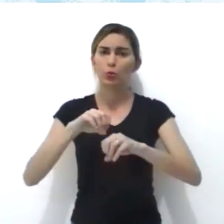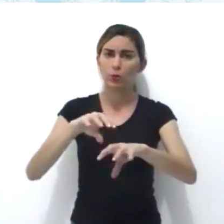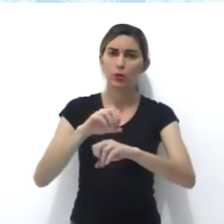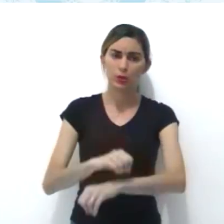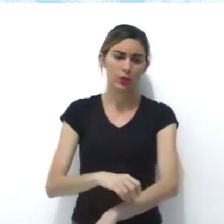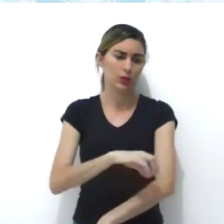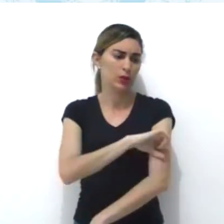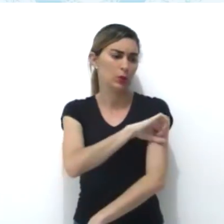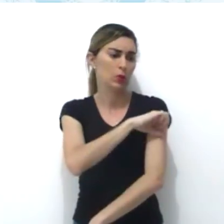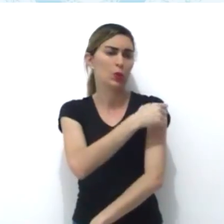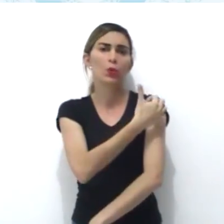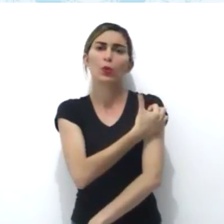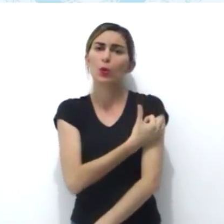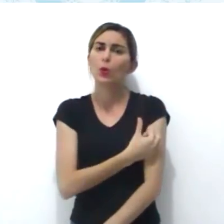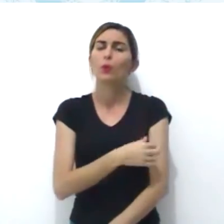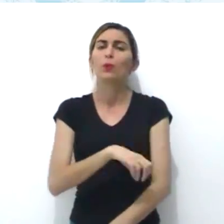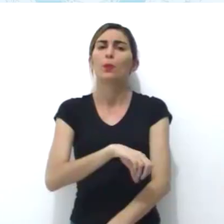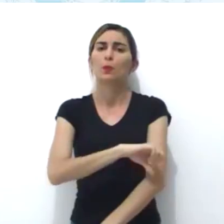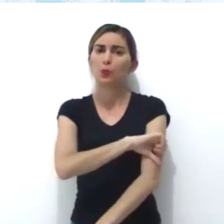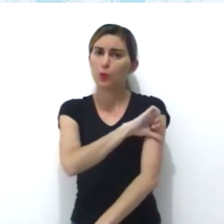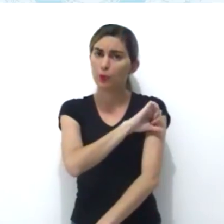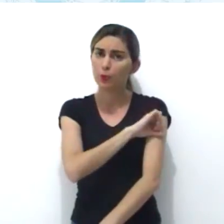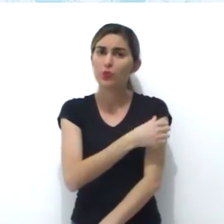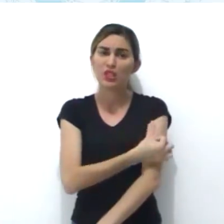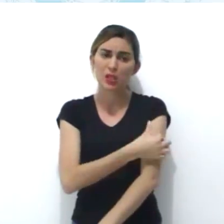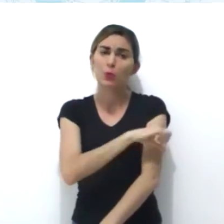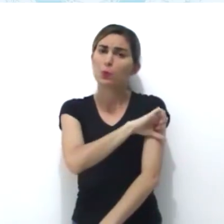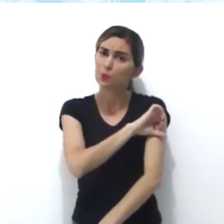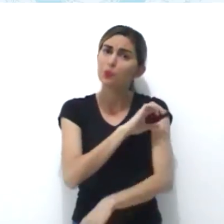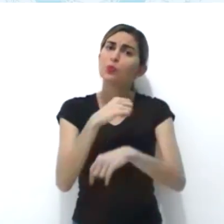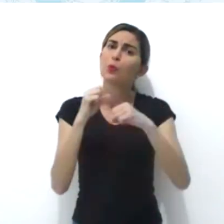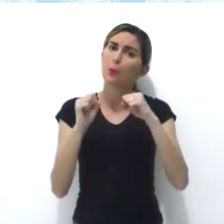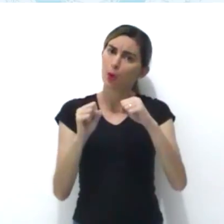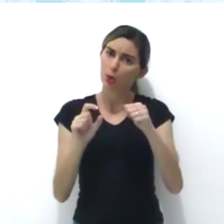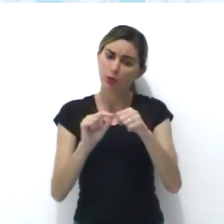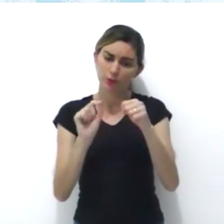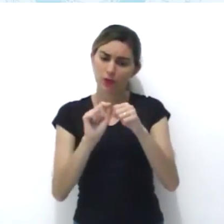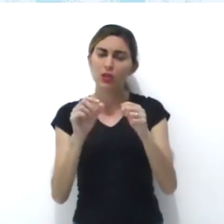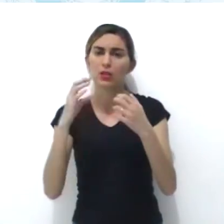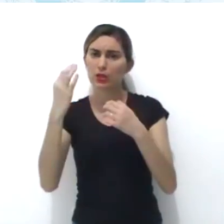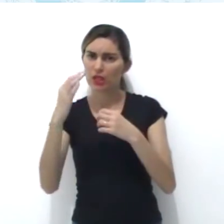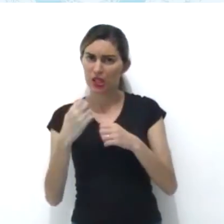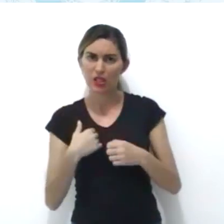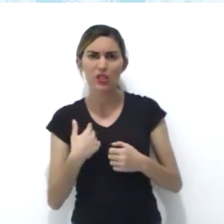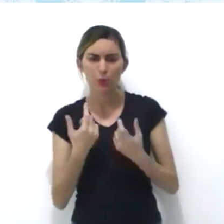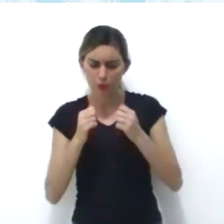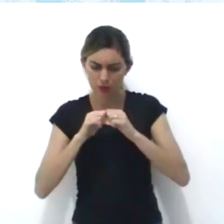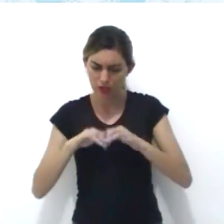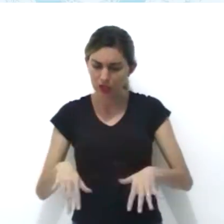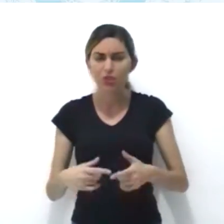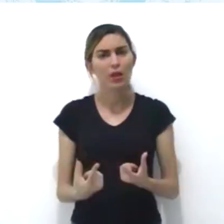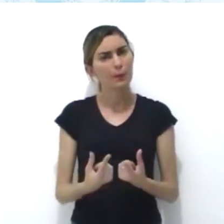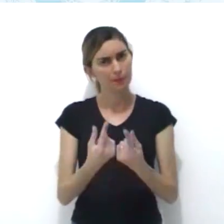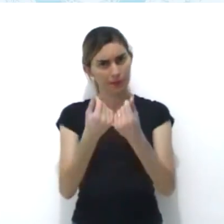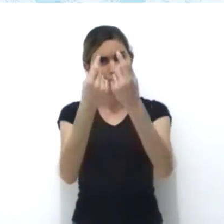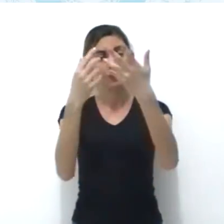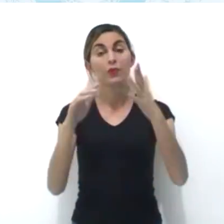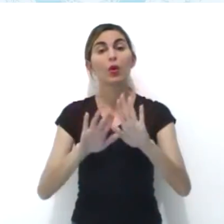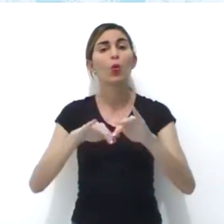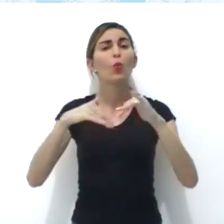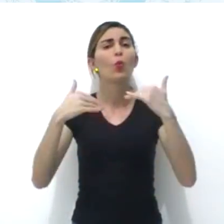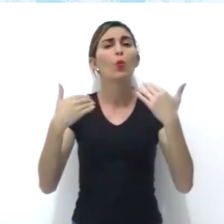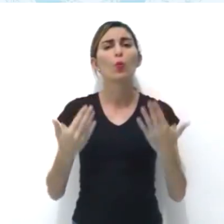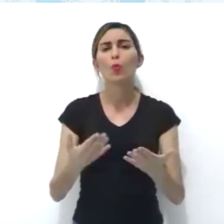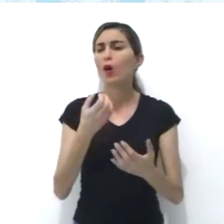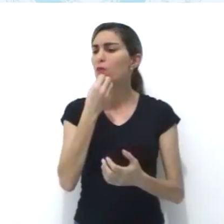ensino fundamental podem fazer ciências? E se eu for inventado fazer isso, será que eu vou gastar muito dinheiro? Né?